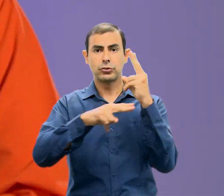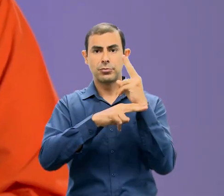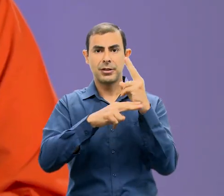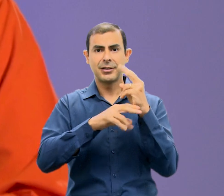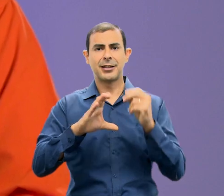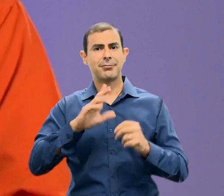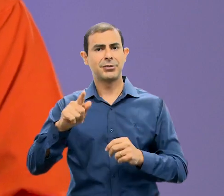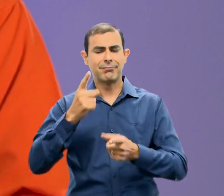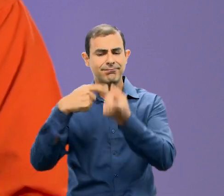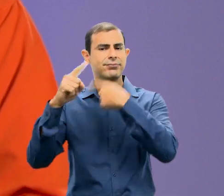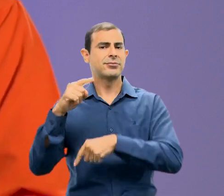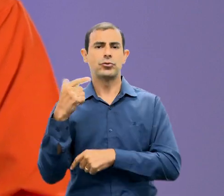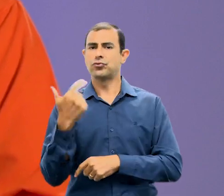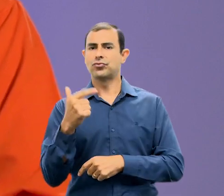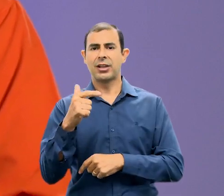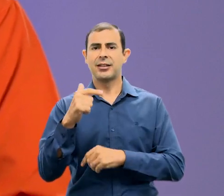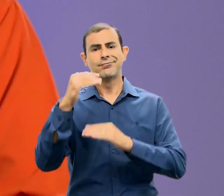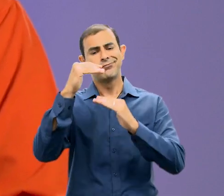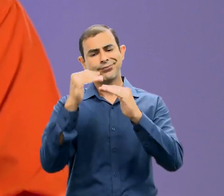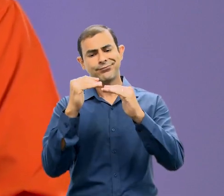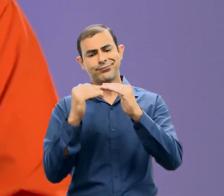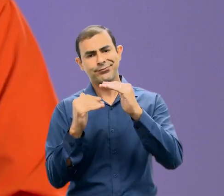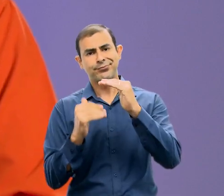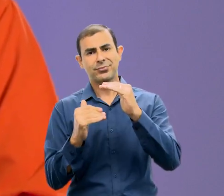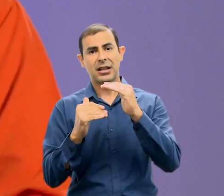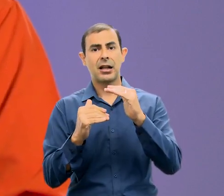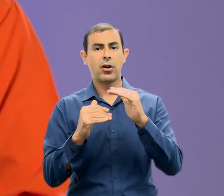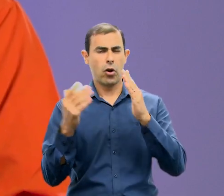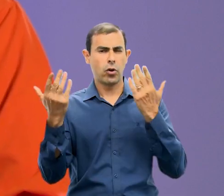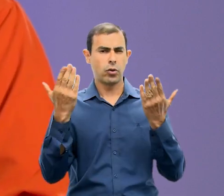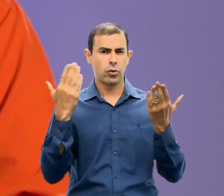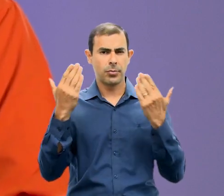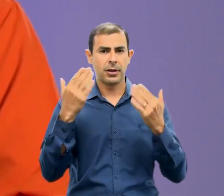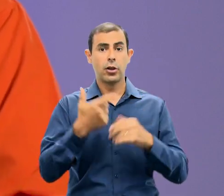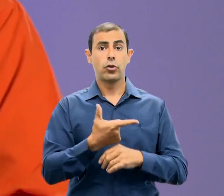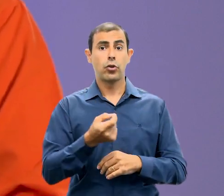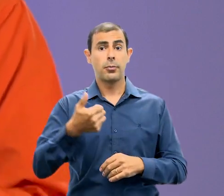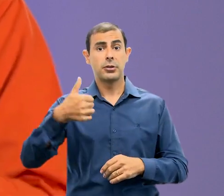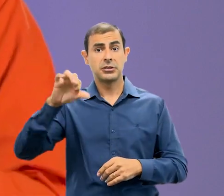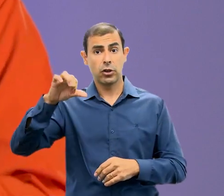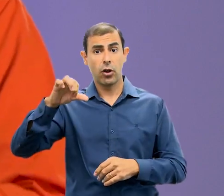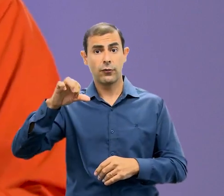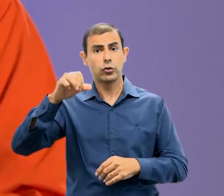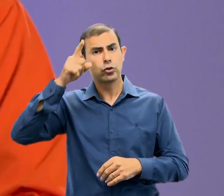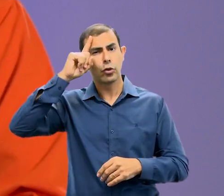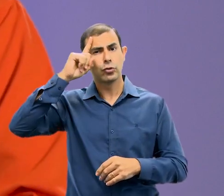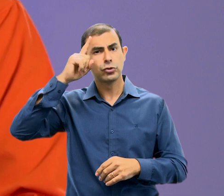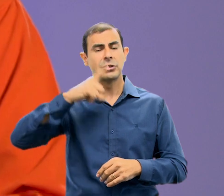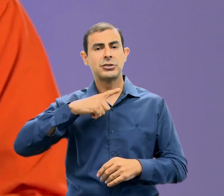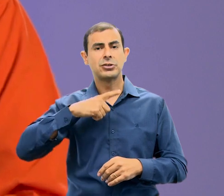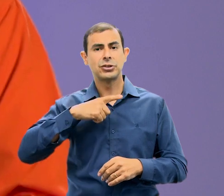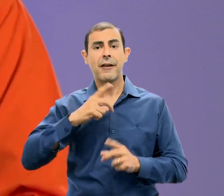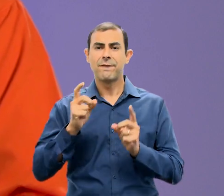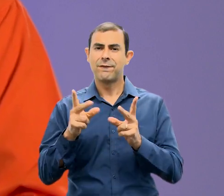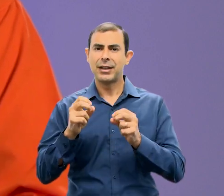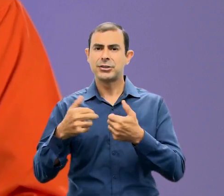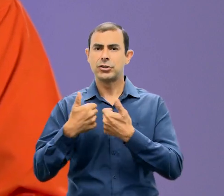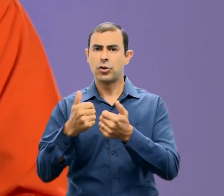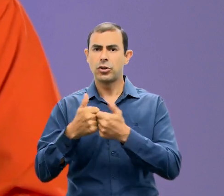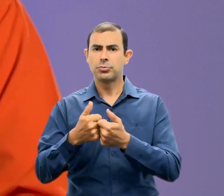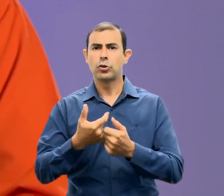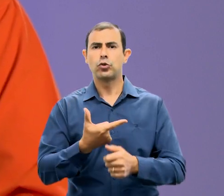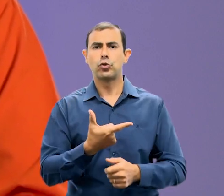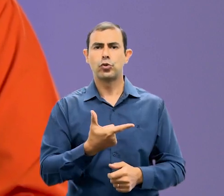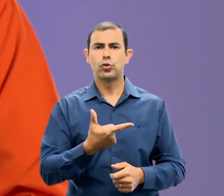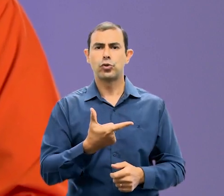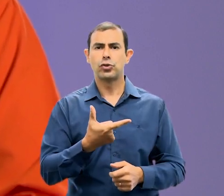Campo Grande. Só para dar um número. Em 2009, por dia, andava em Campo Grande, mais ou menos, o número de passagens vendidas, em torno de